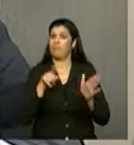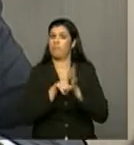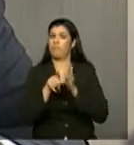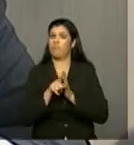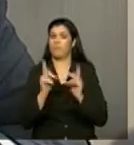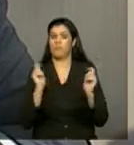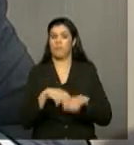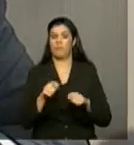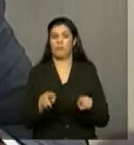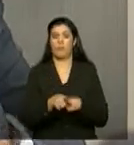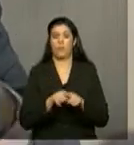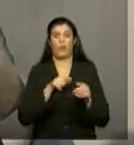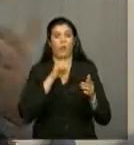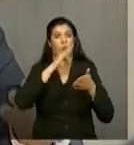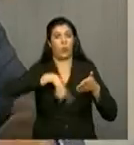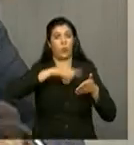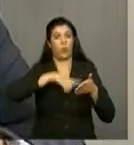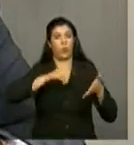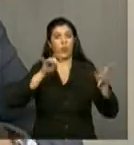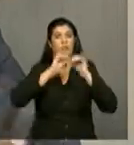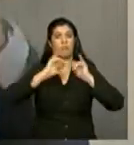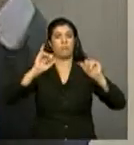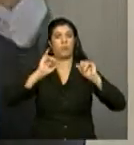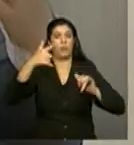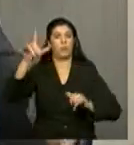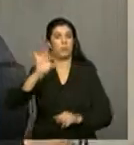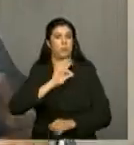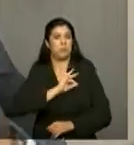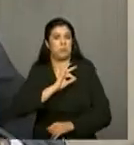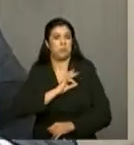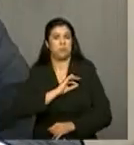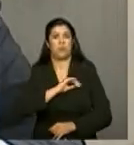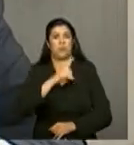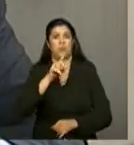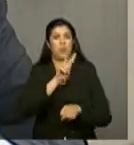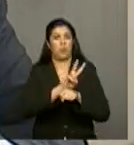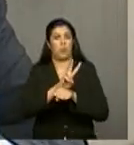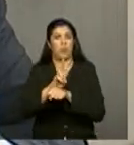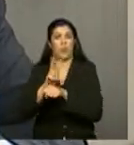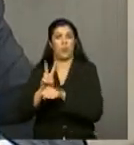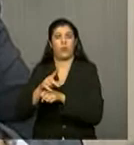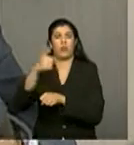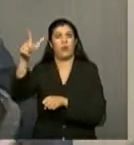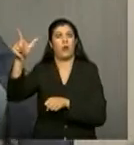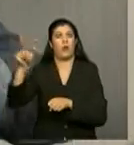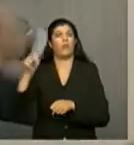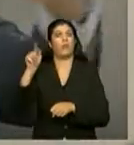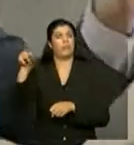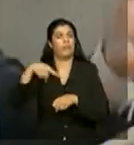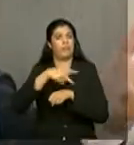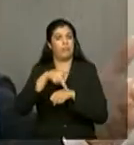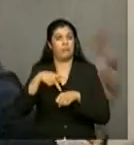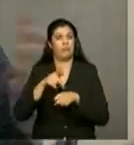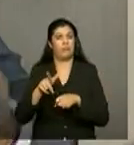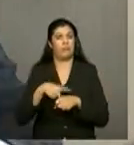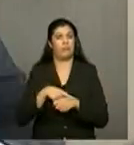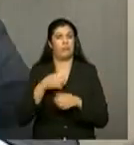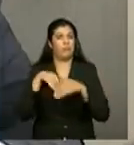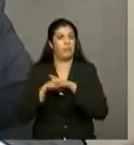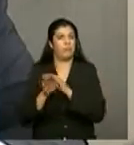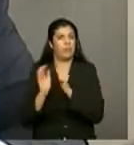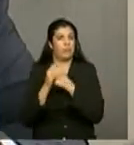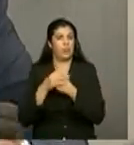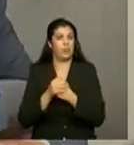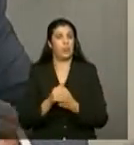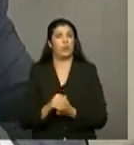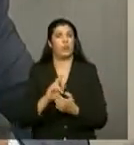de documentos e declarações de agente e monitoramentos constantes no exílio e diante de um clima de